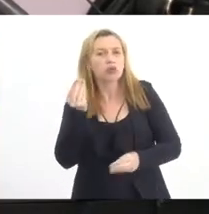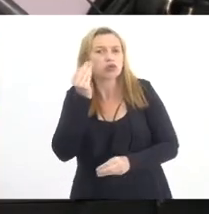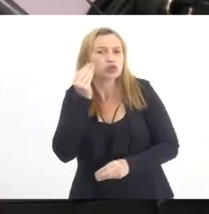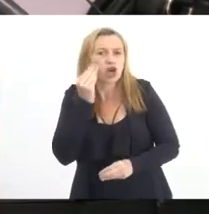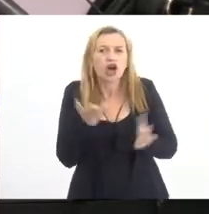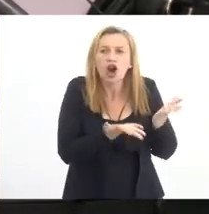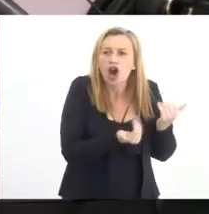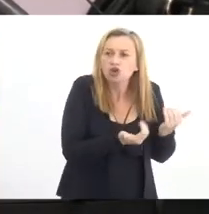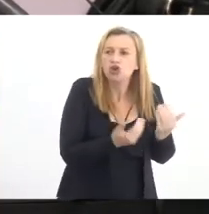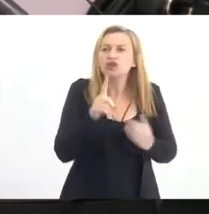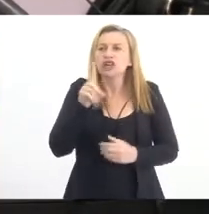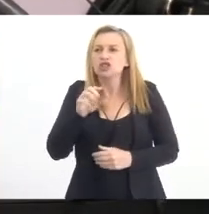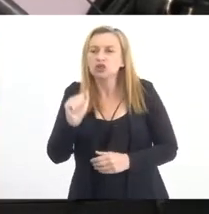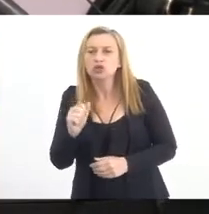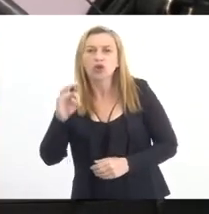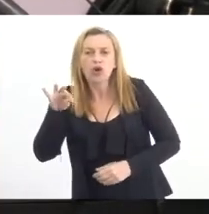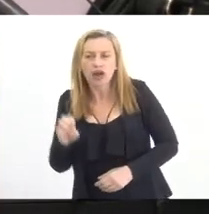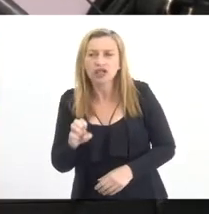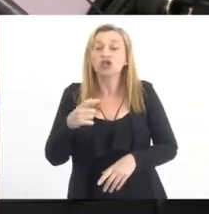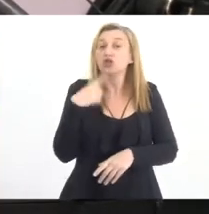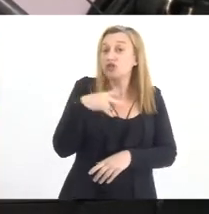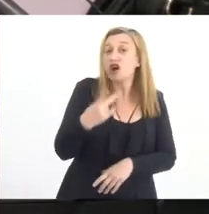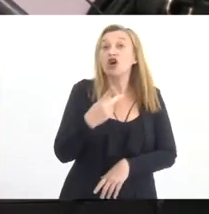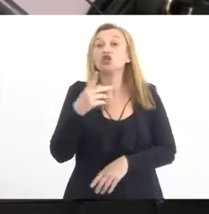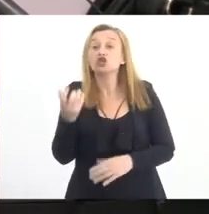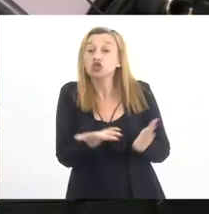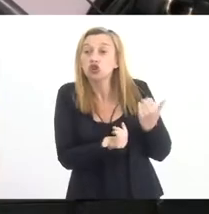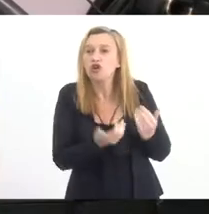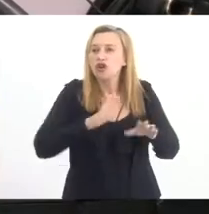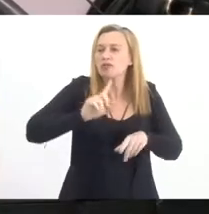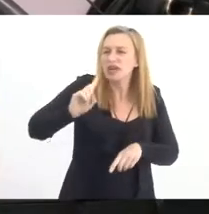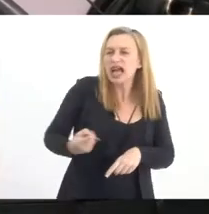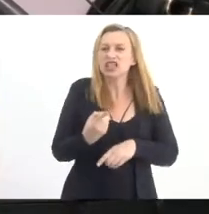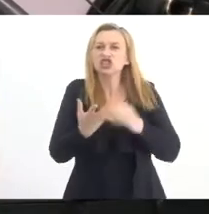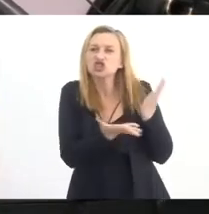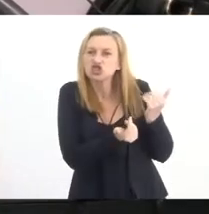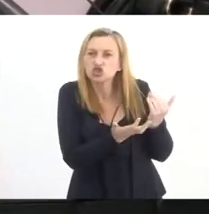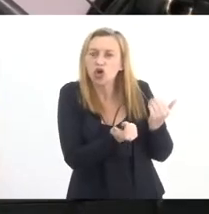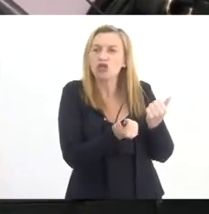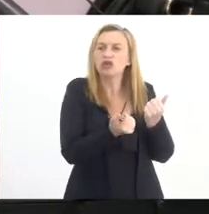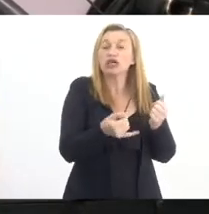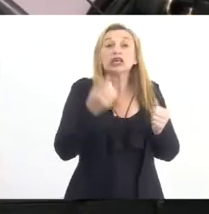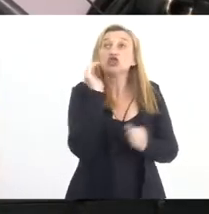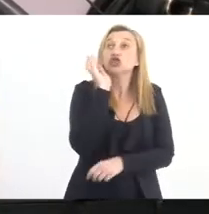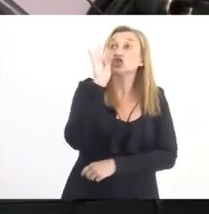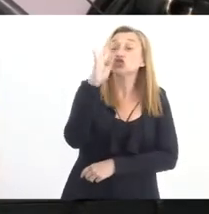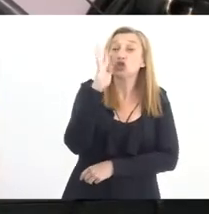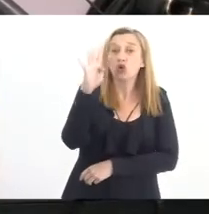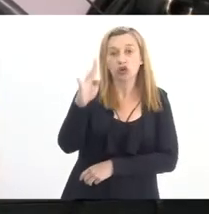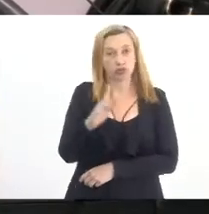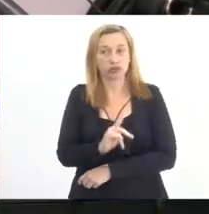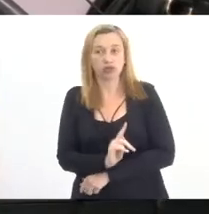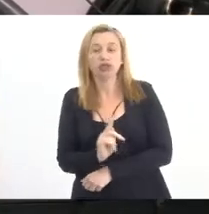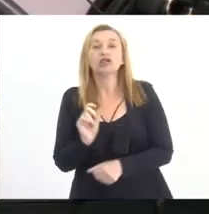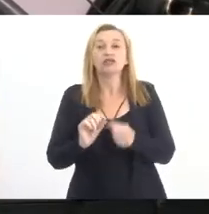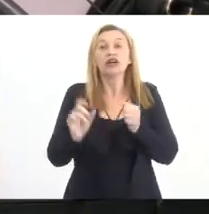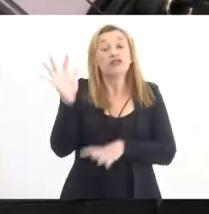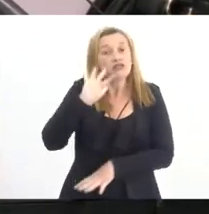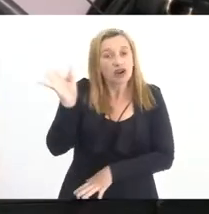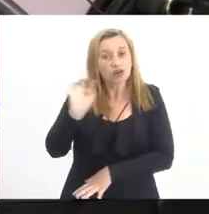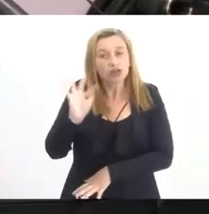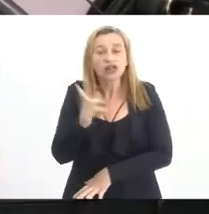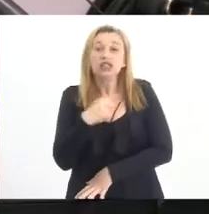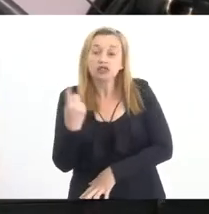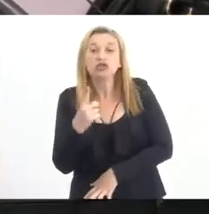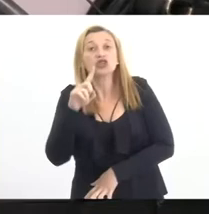ao jovem da Zona Oeste. E quando eu falo jovem, são os milhares de jovens da Zona Oeste que sonham e fazer a faculdade da nossa